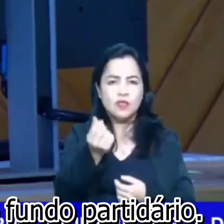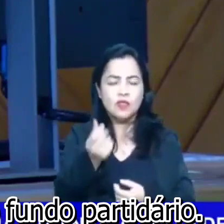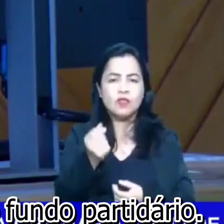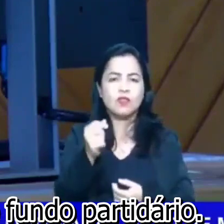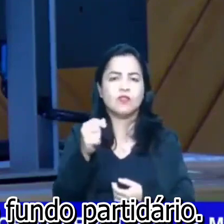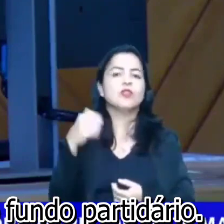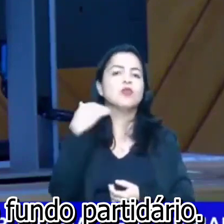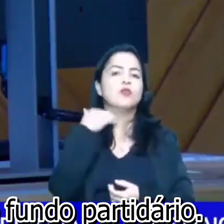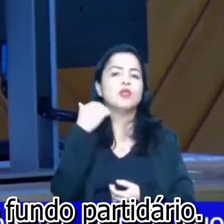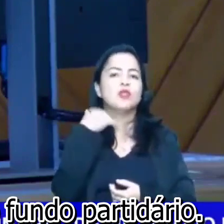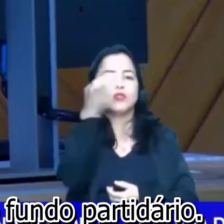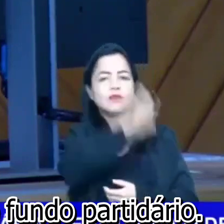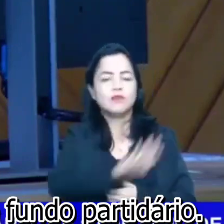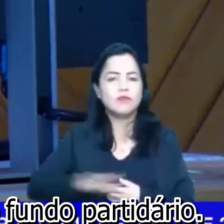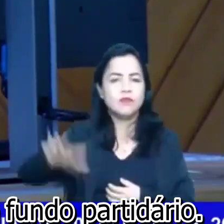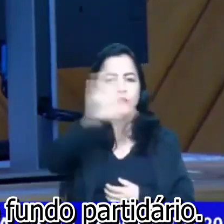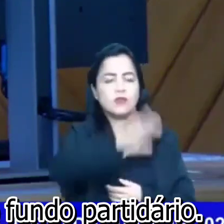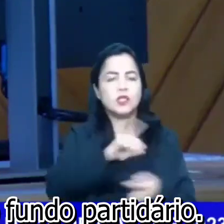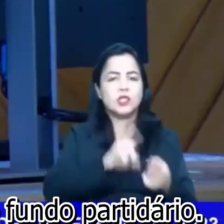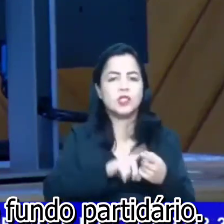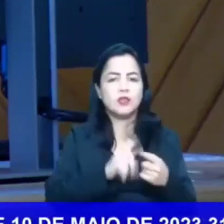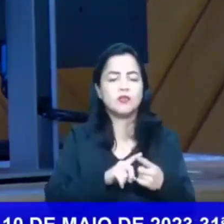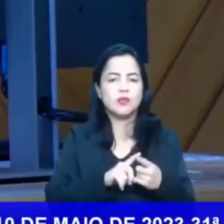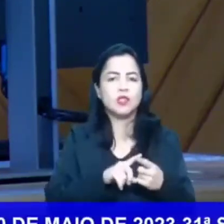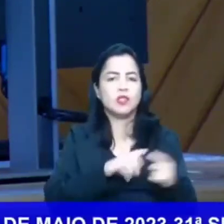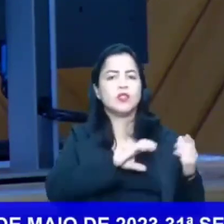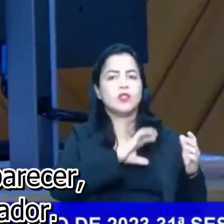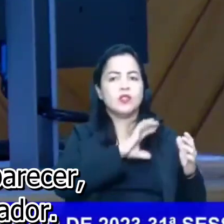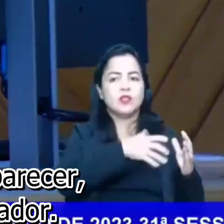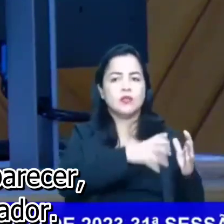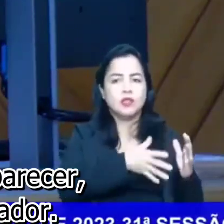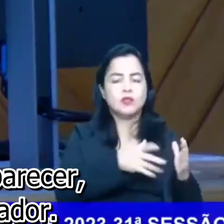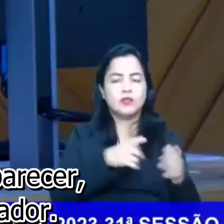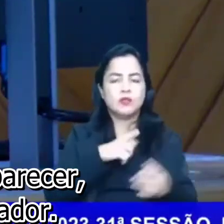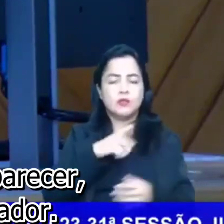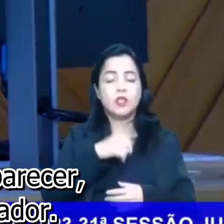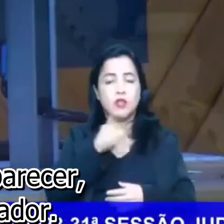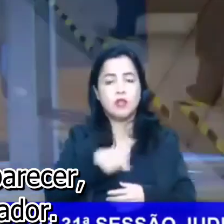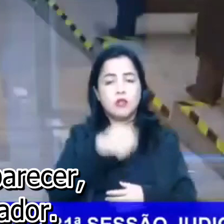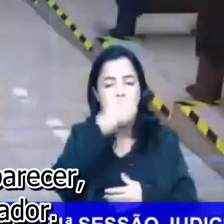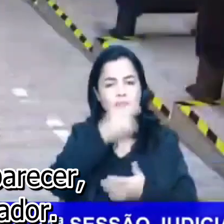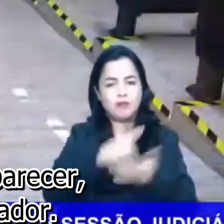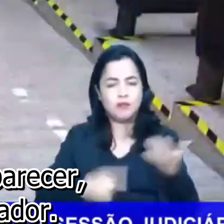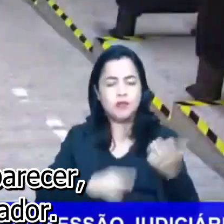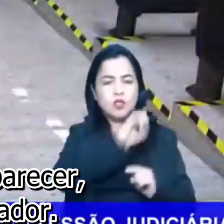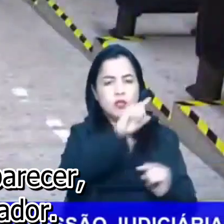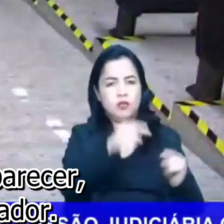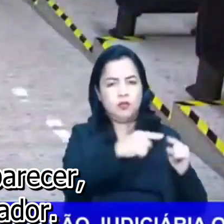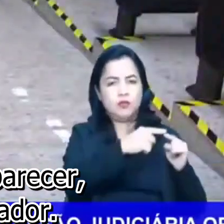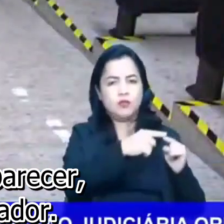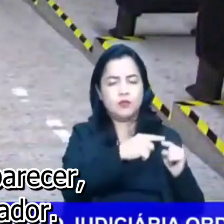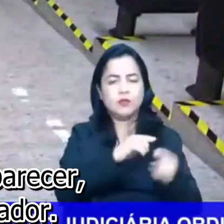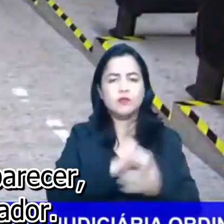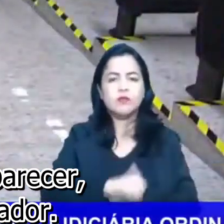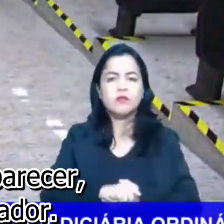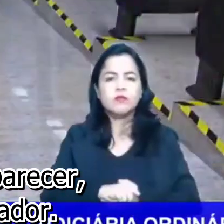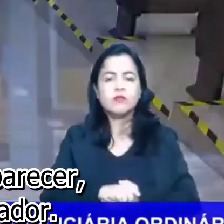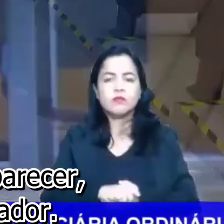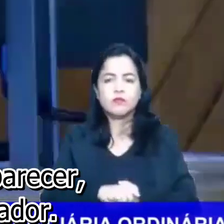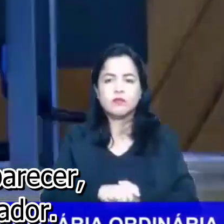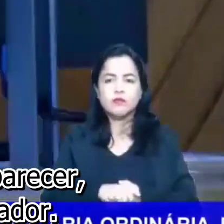Tesouro Nacional e ao Fundo Partidário. Esse é o relatório. Doutor Pablo. Reitero o parecer, senhor presidente. Reiterado,